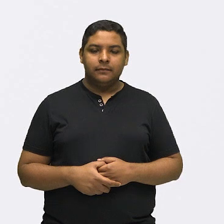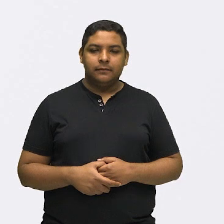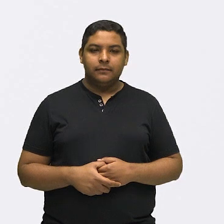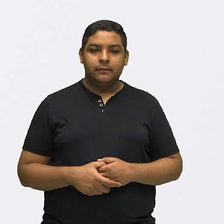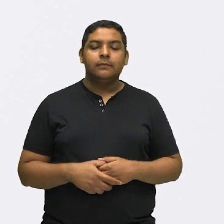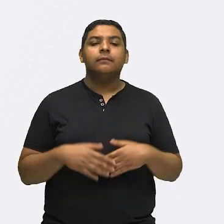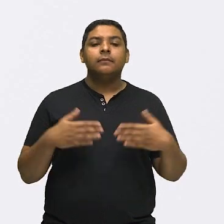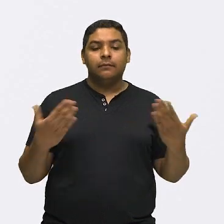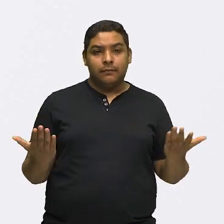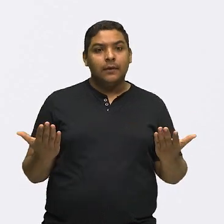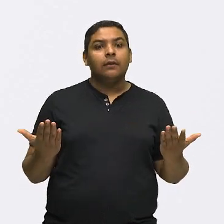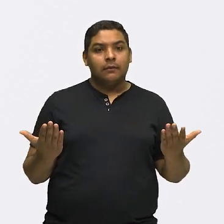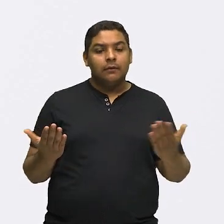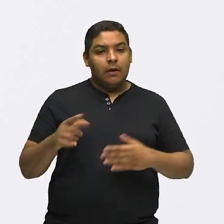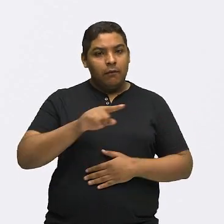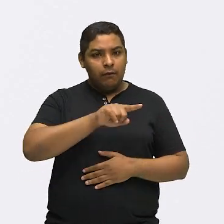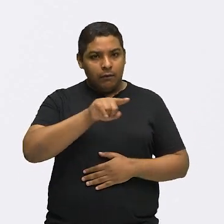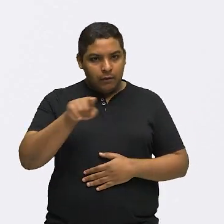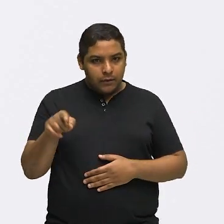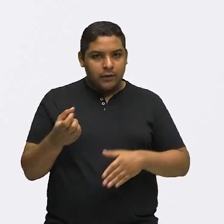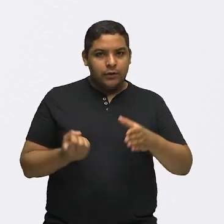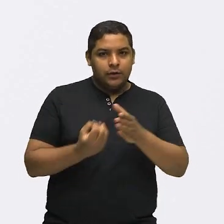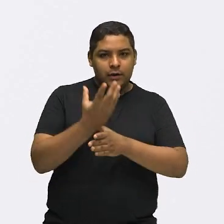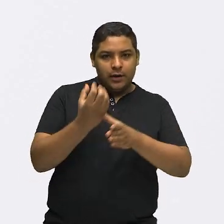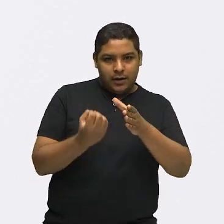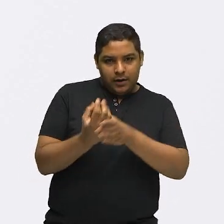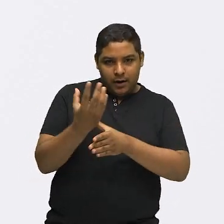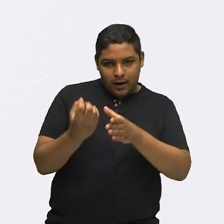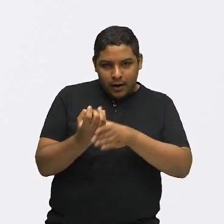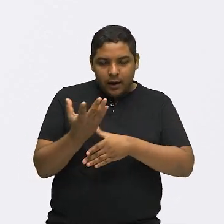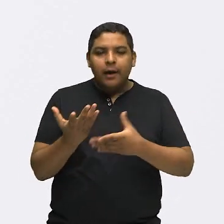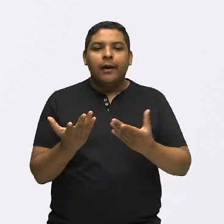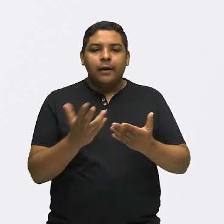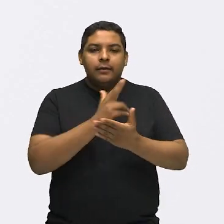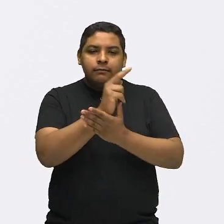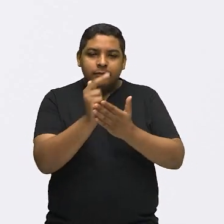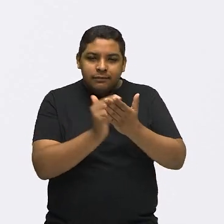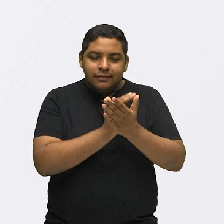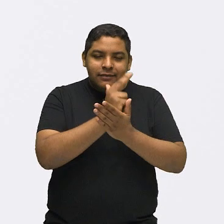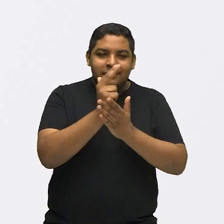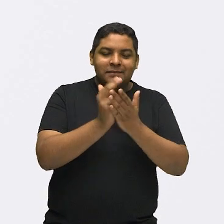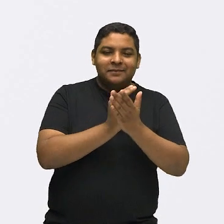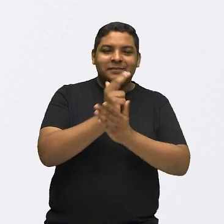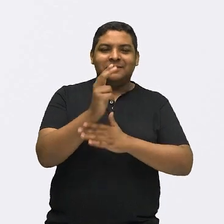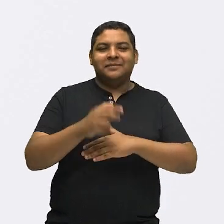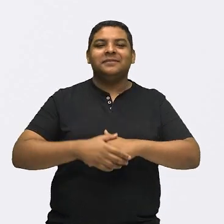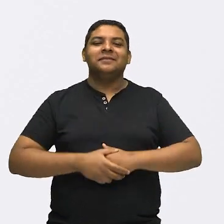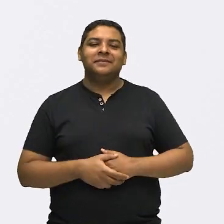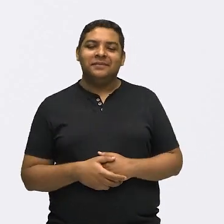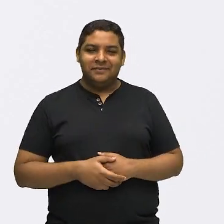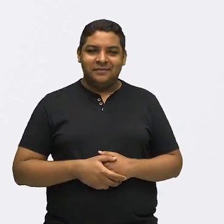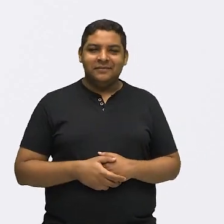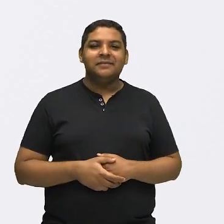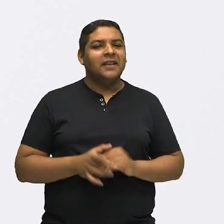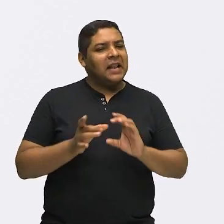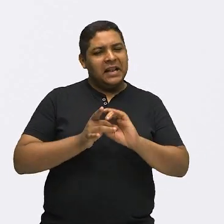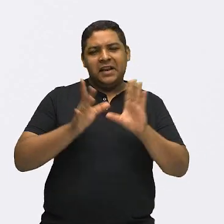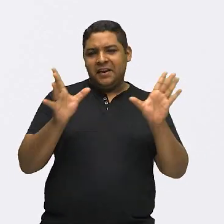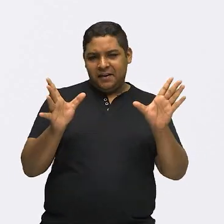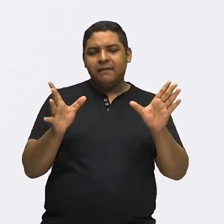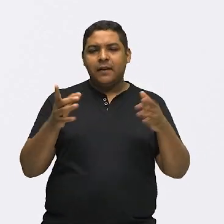Então, agora é a vez de vocês criarem uma composição artística. Vocês vão criar um desenho livre a partir